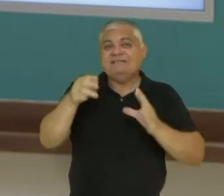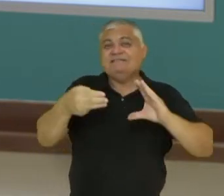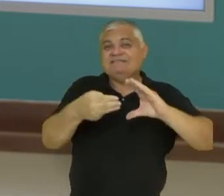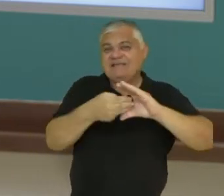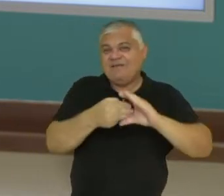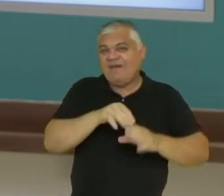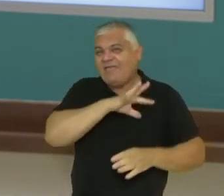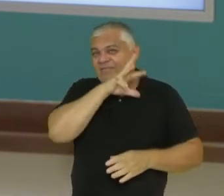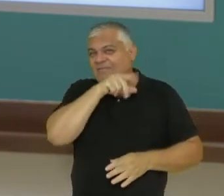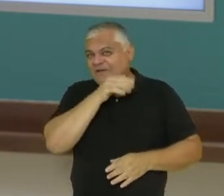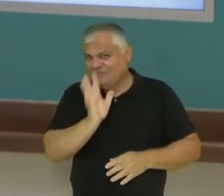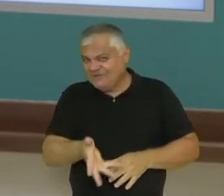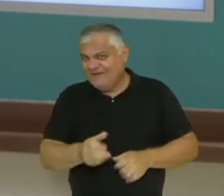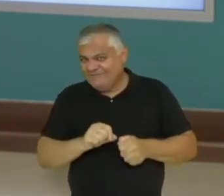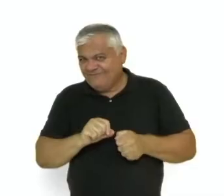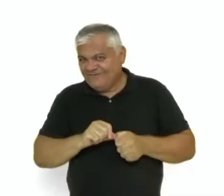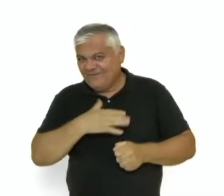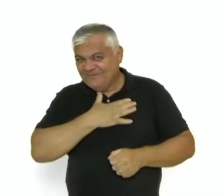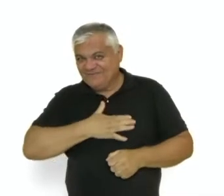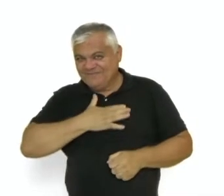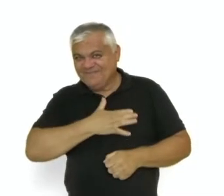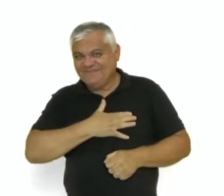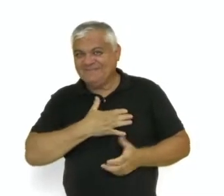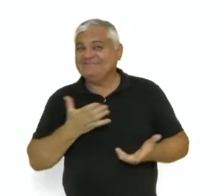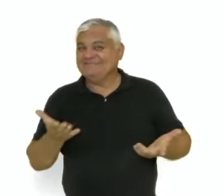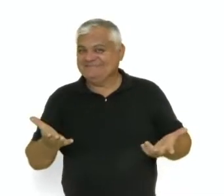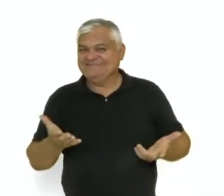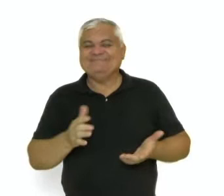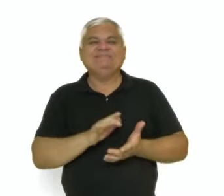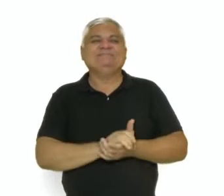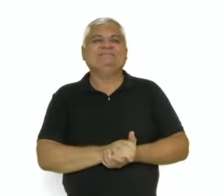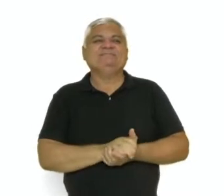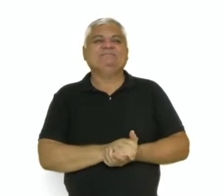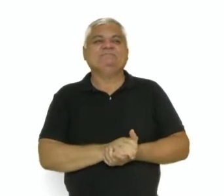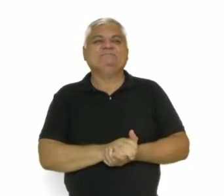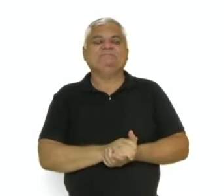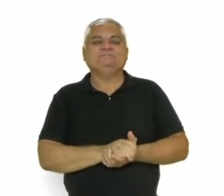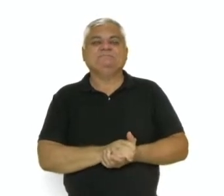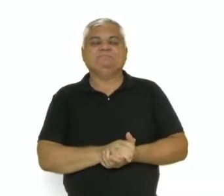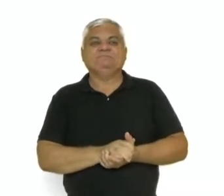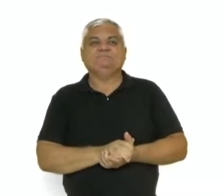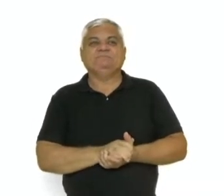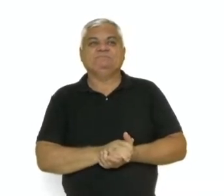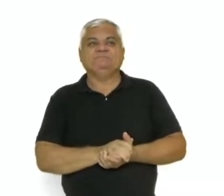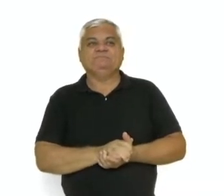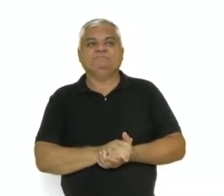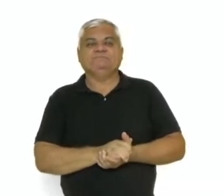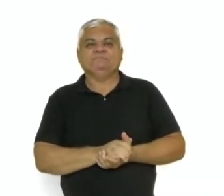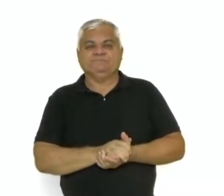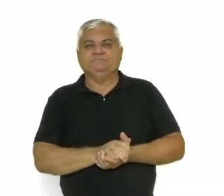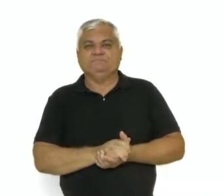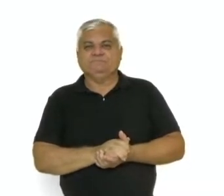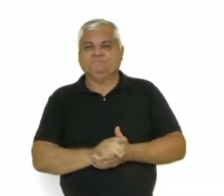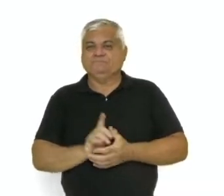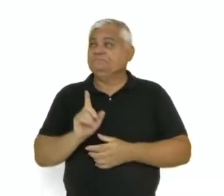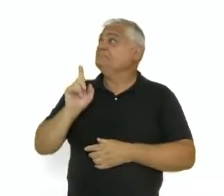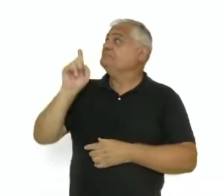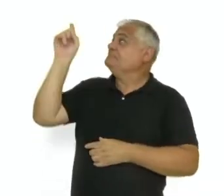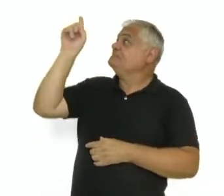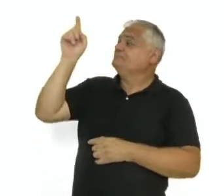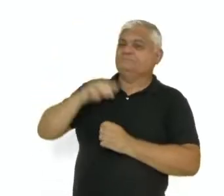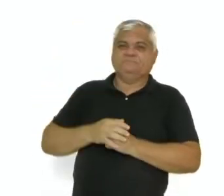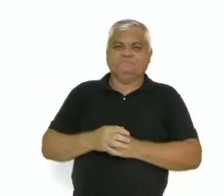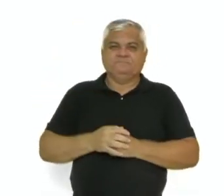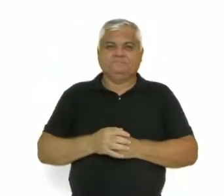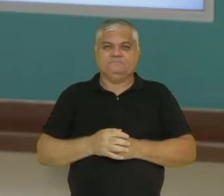de fazer? Legal. Bora lá então recordar. Então nós temos aqui. Eu vou dizer para você o nome das